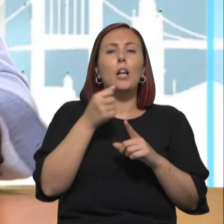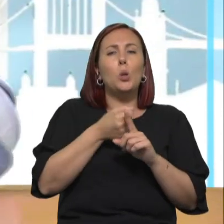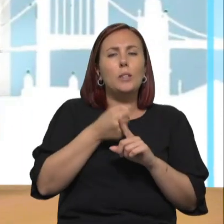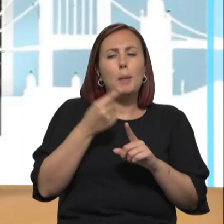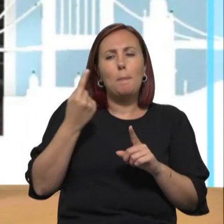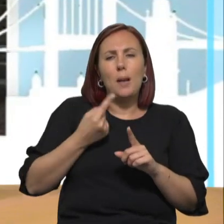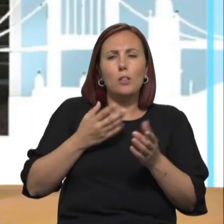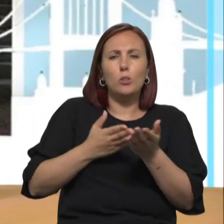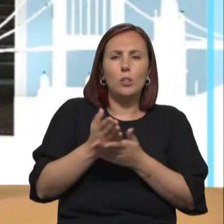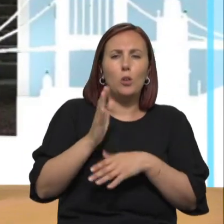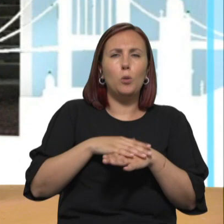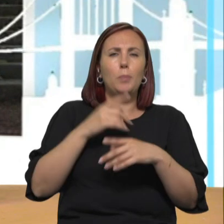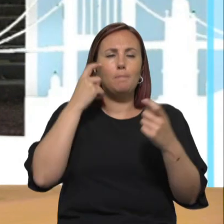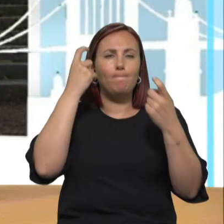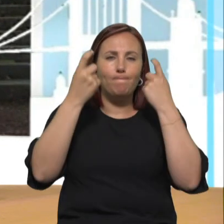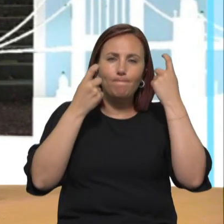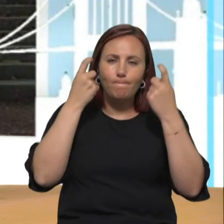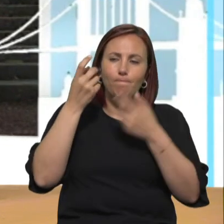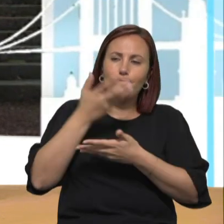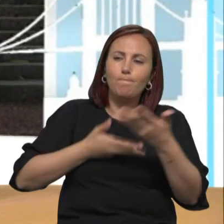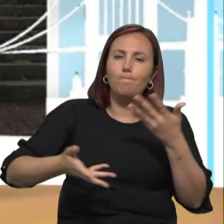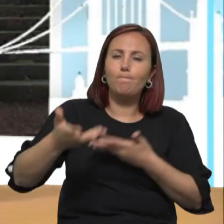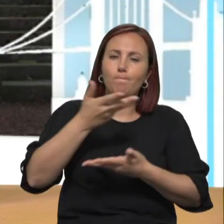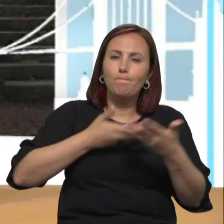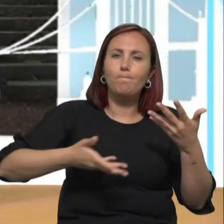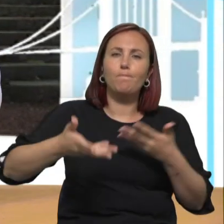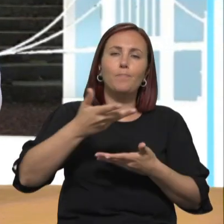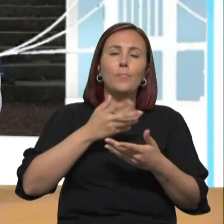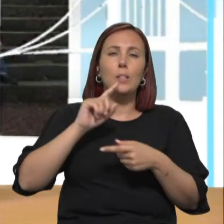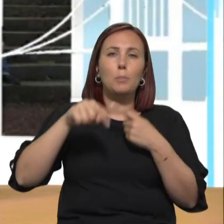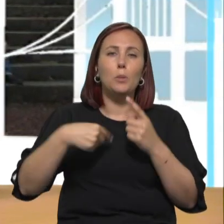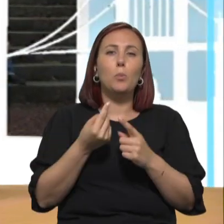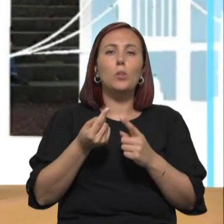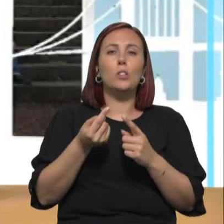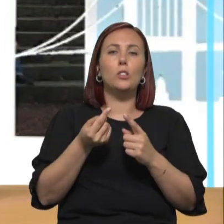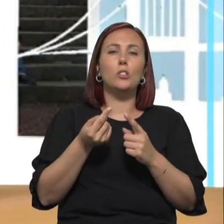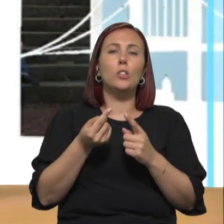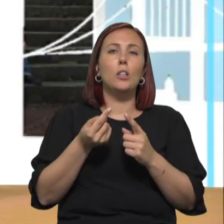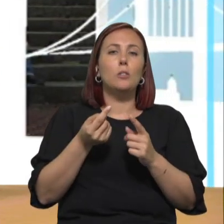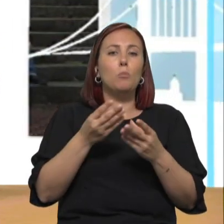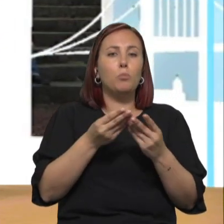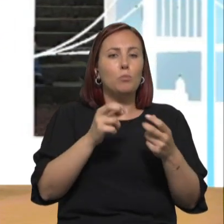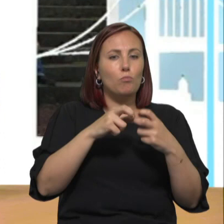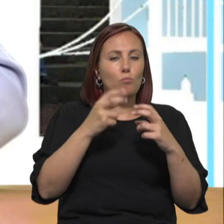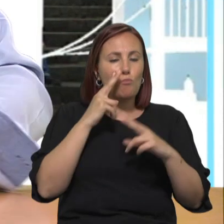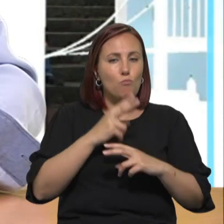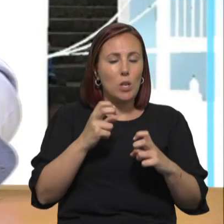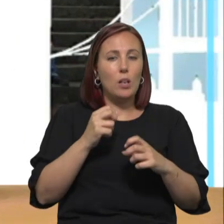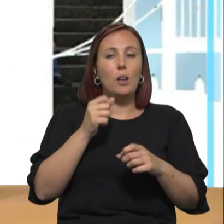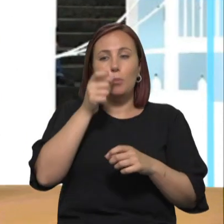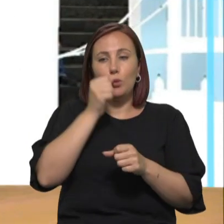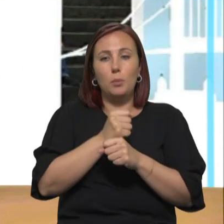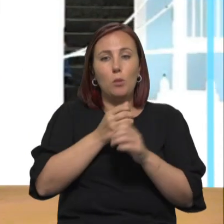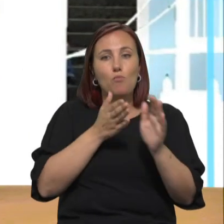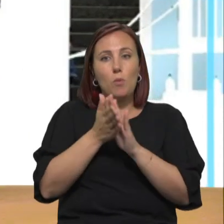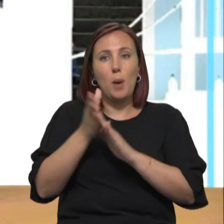de discutirmos e encontrar soluções para que mais trabalhadores trabalhem e todos disponham